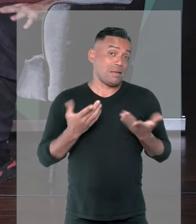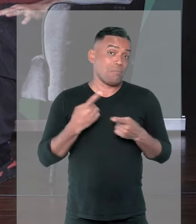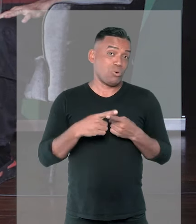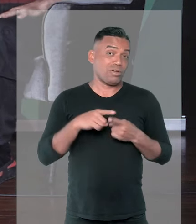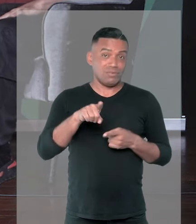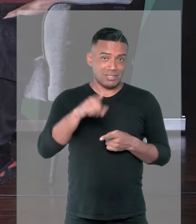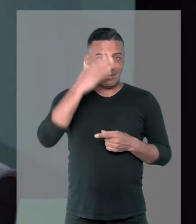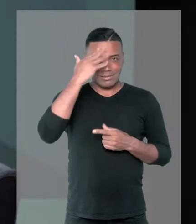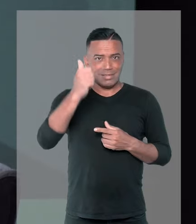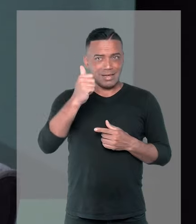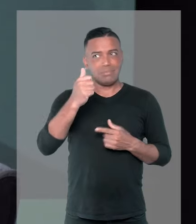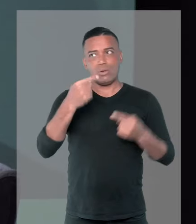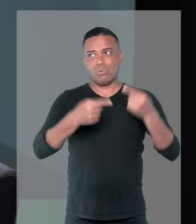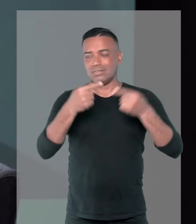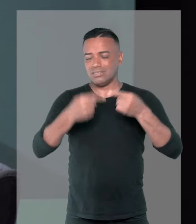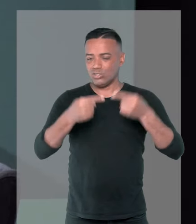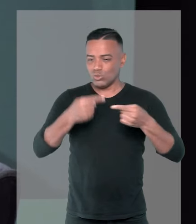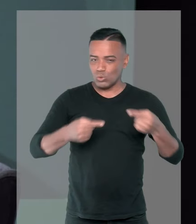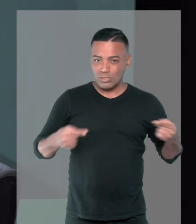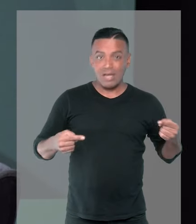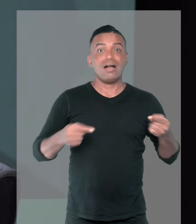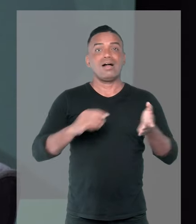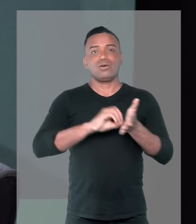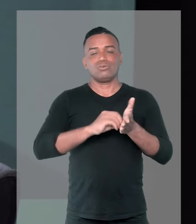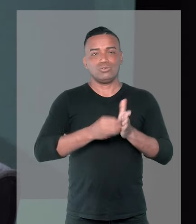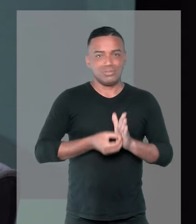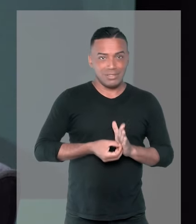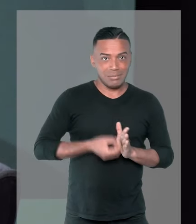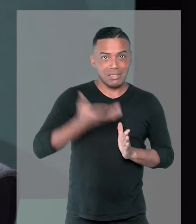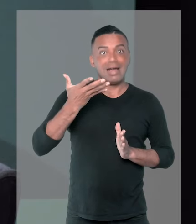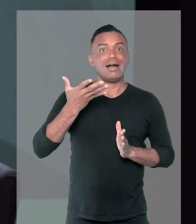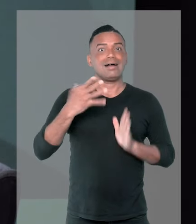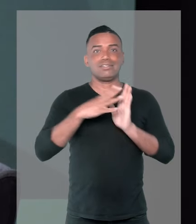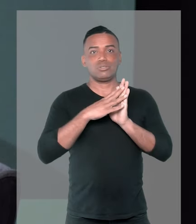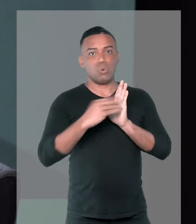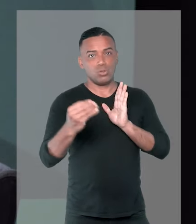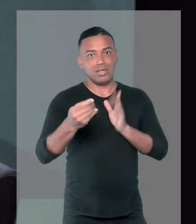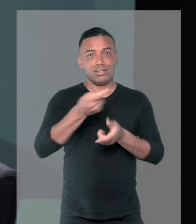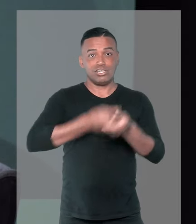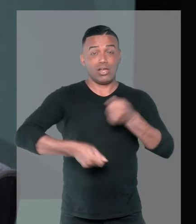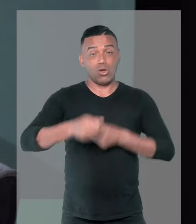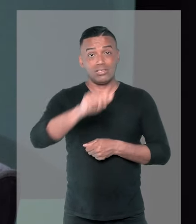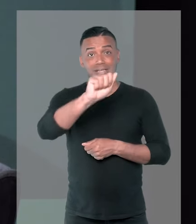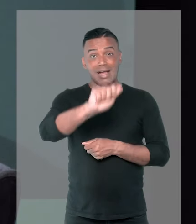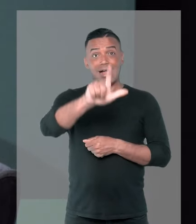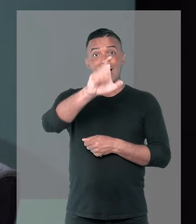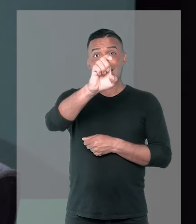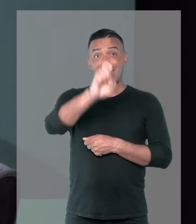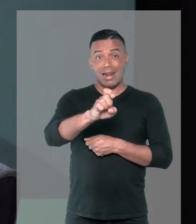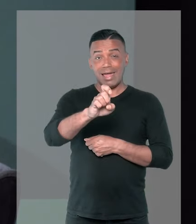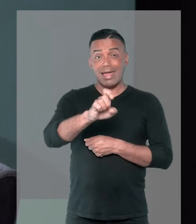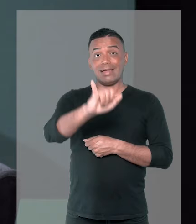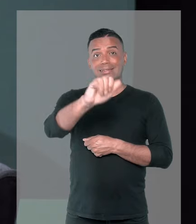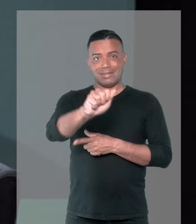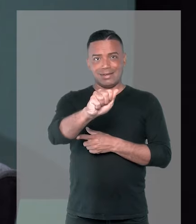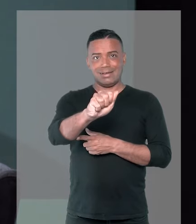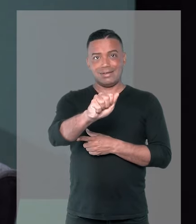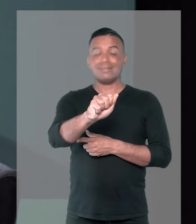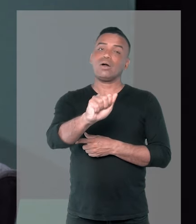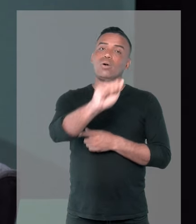você sabe mas há uma uma discussão muito grande sobre a sustentabilidade do modelo de negócio de Alexa que não tem nenhum né